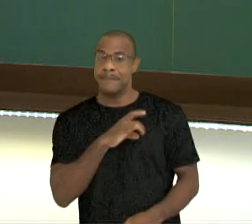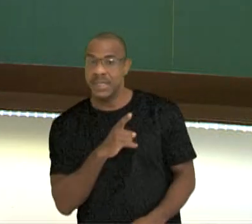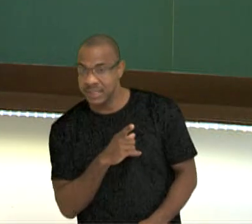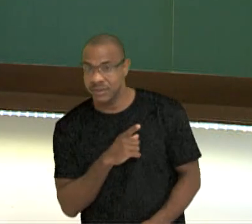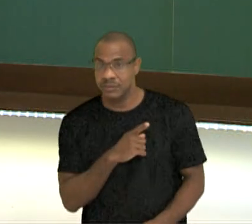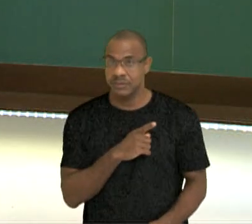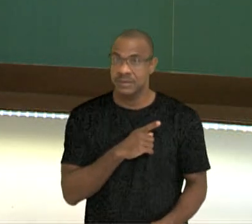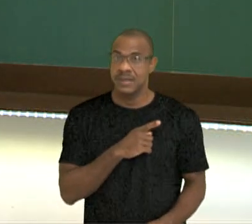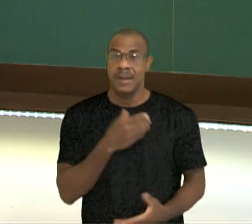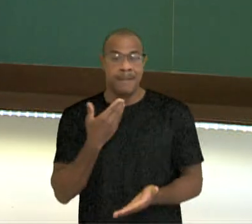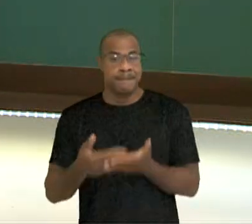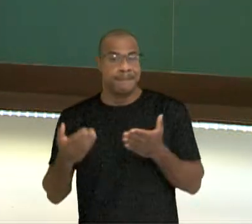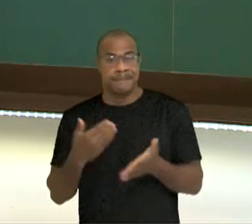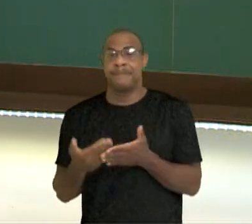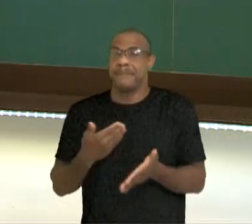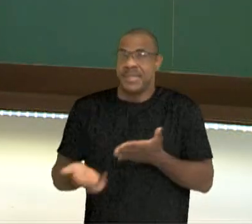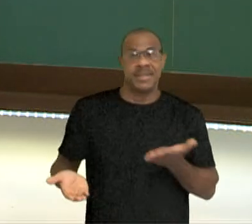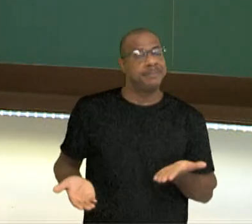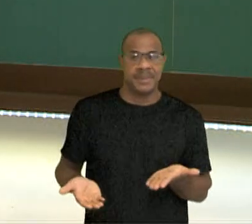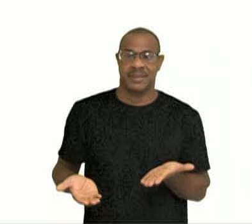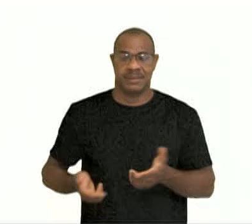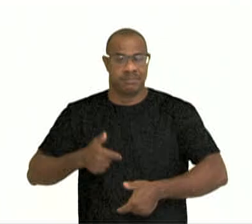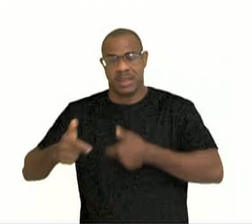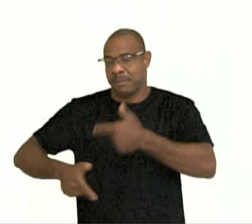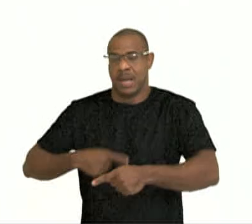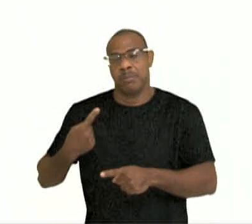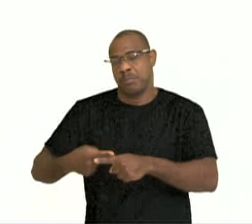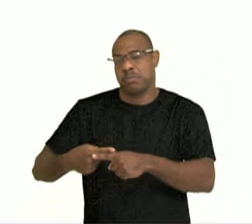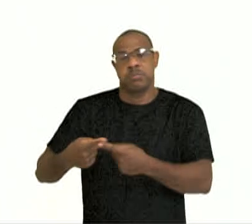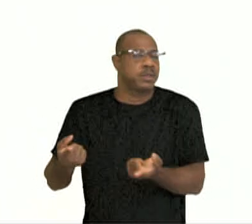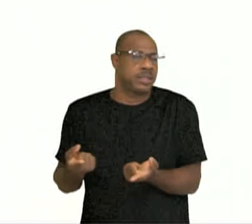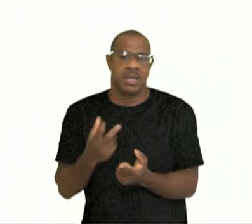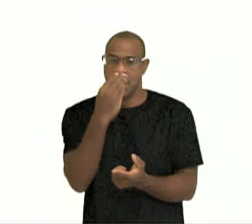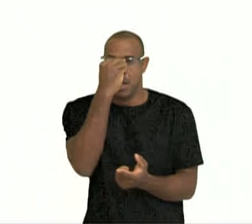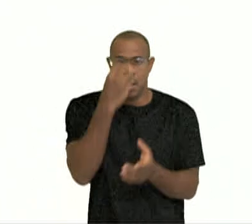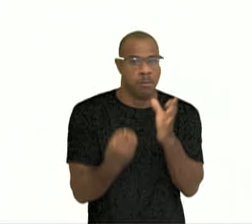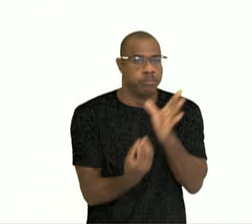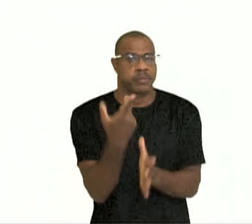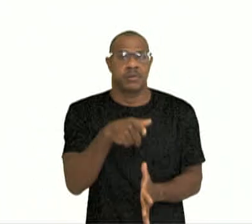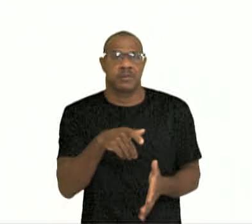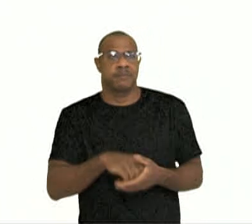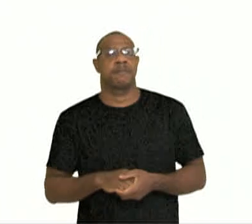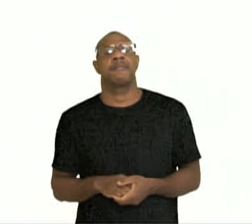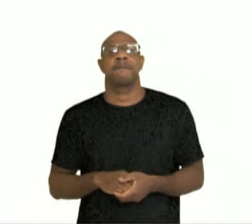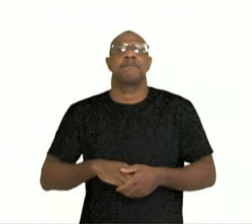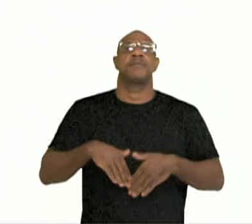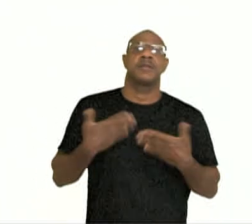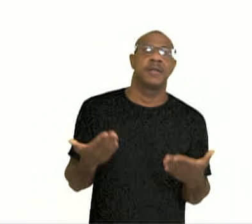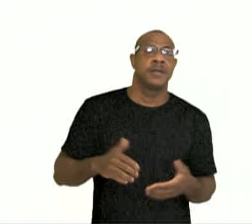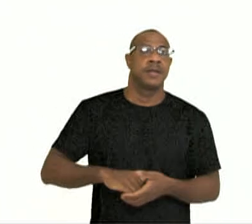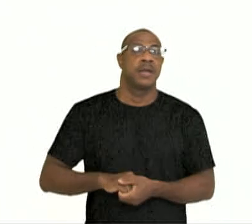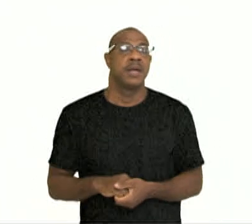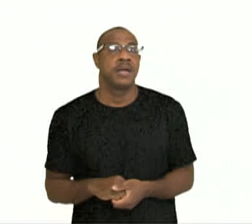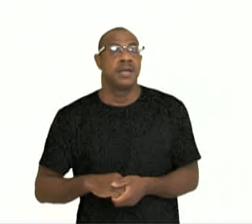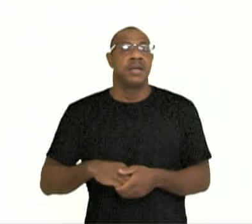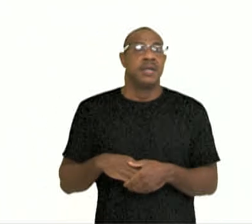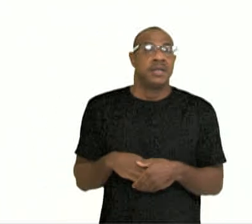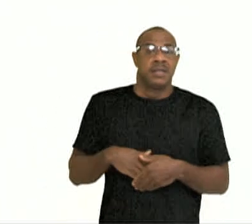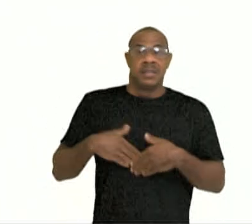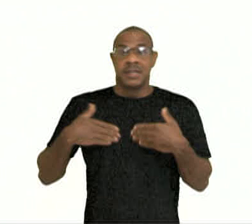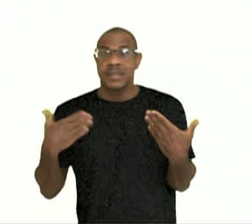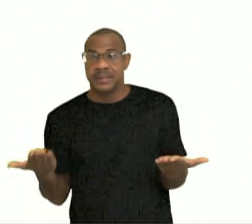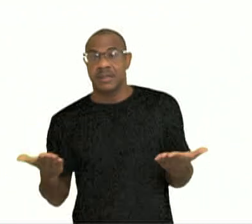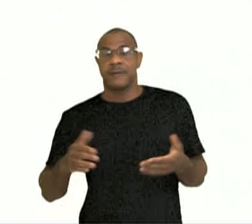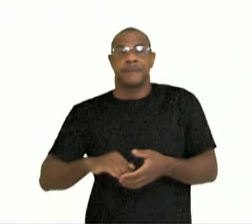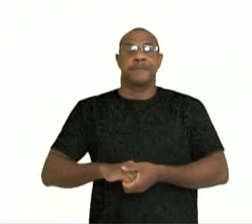o espaço do artista, mas aí nós passamos pela Primeira Guerra, que vai de 1914 a 1917, que já causou